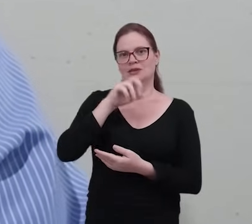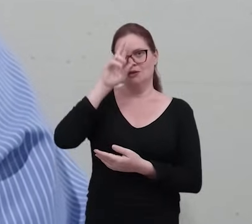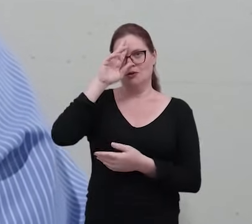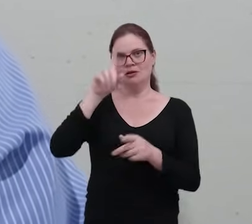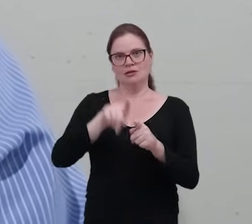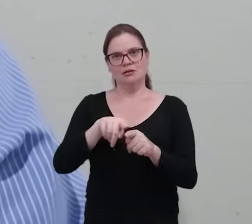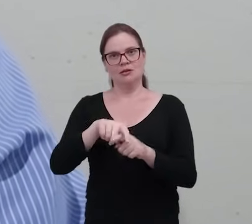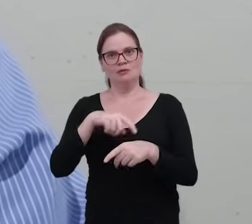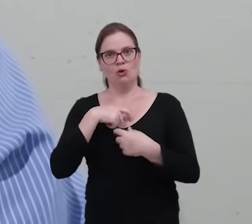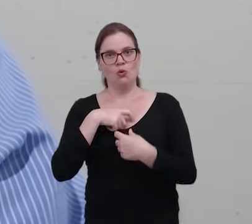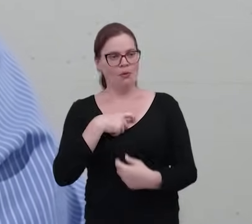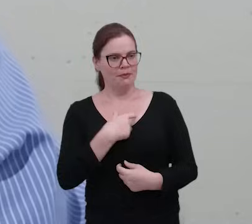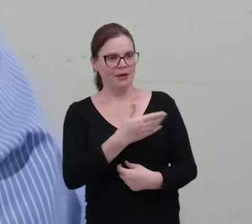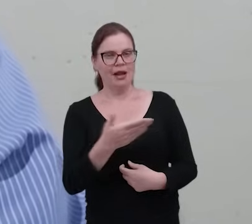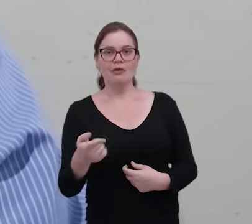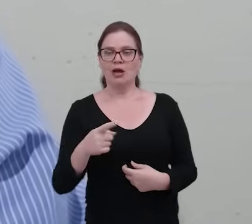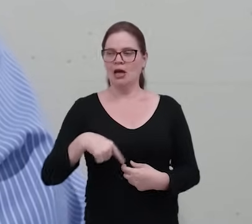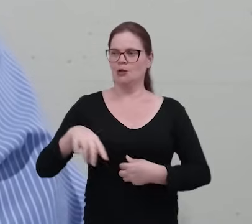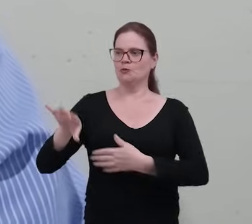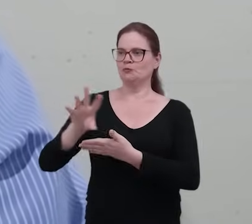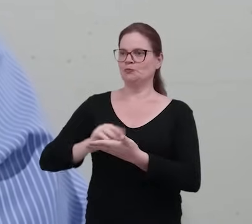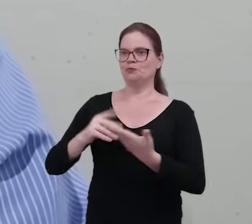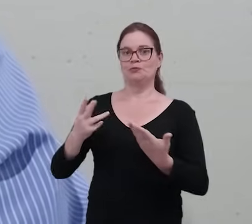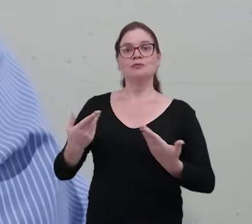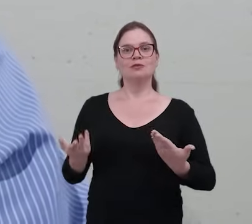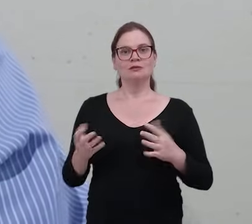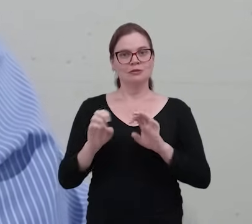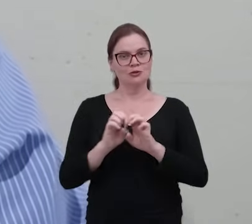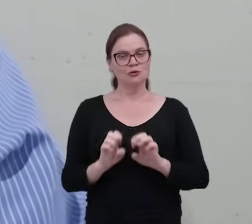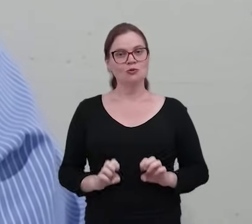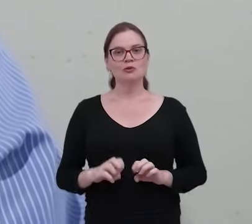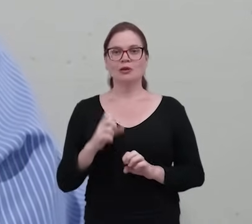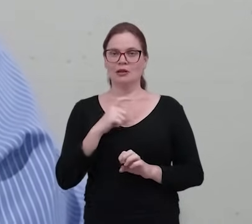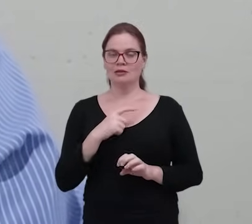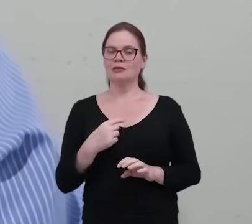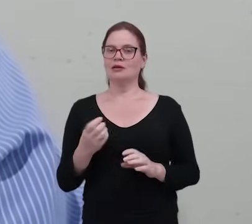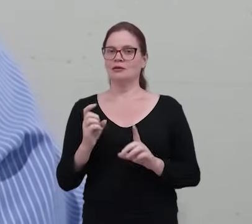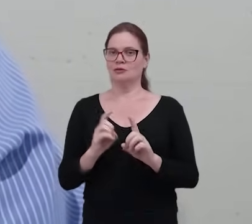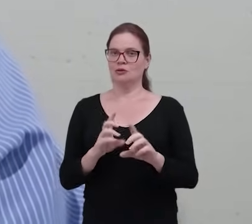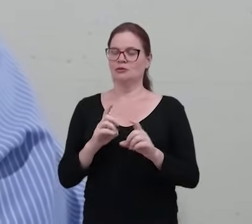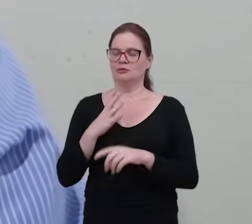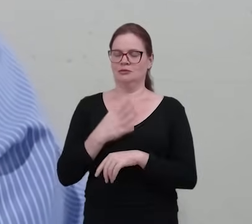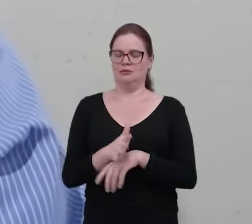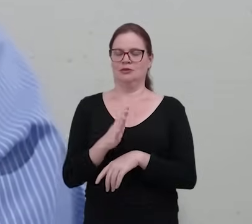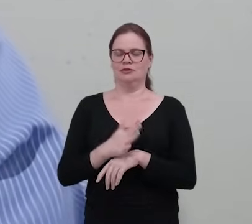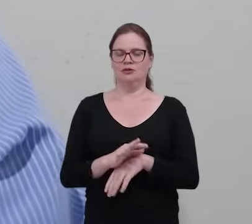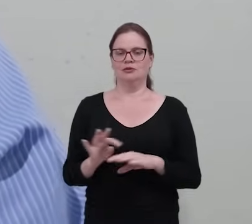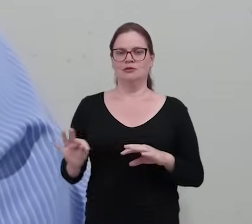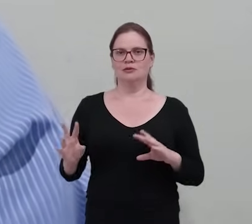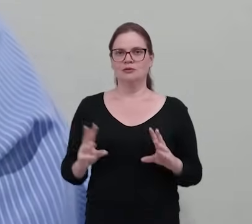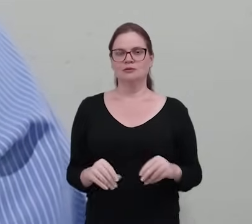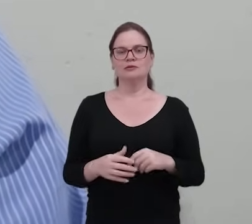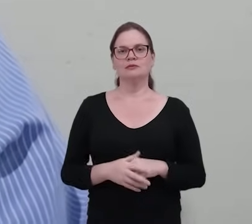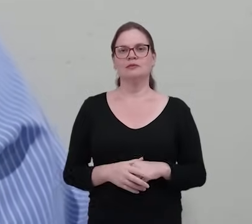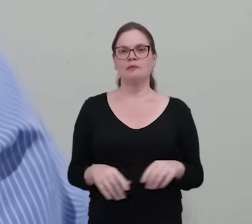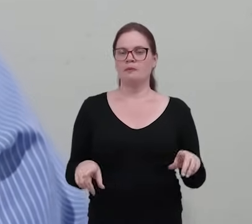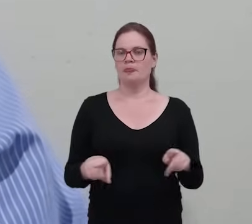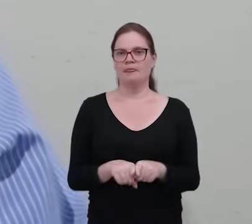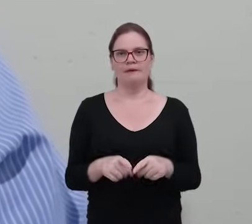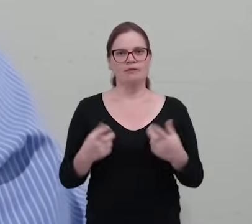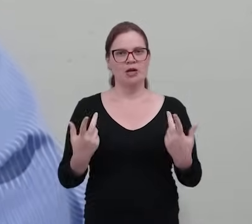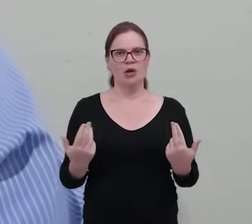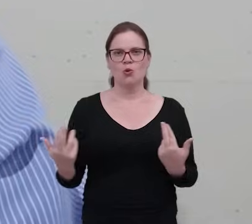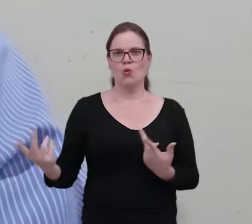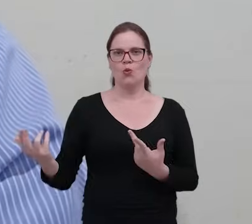obreiros. Então, uma igreja estruturada, uma igreja que a doutrina é vivida. E não podia ser diferente em um lugar que a doutrina